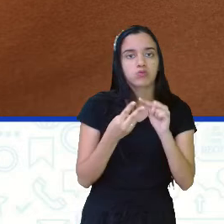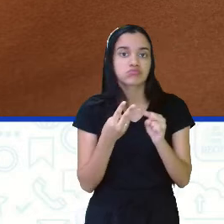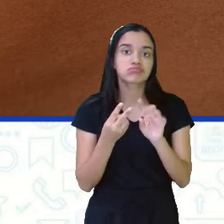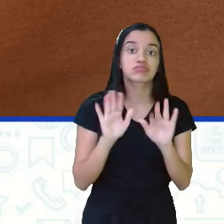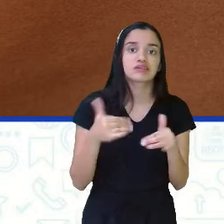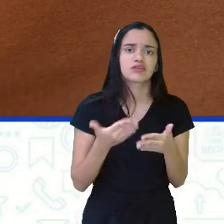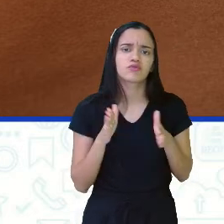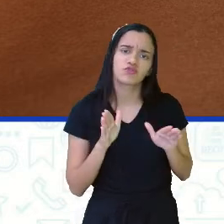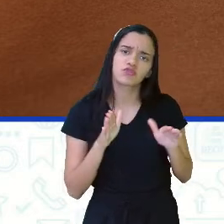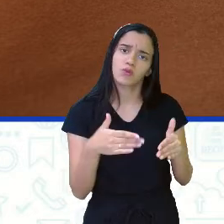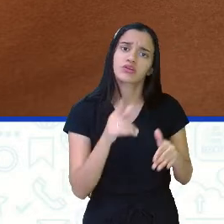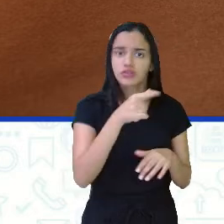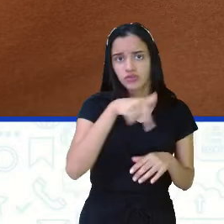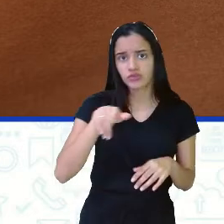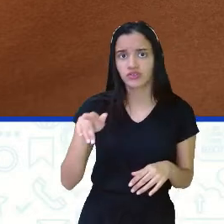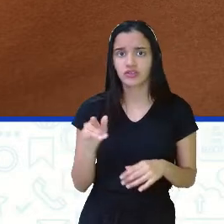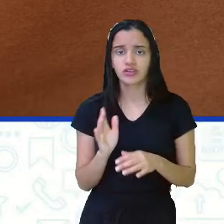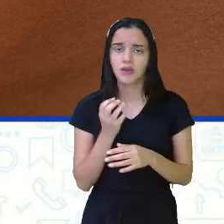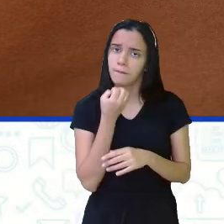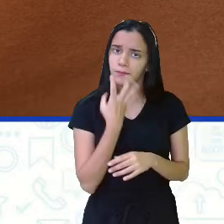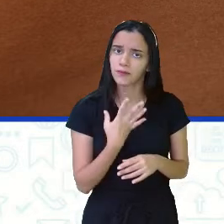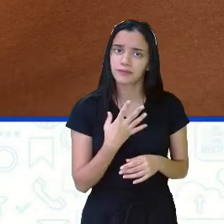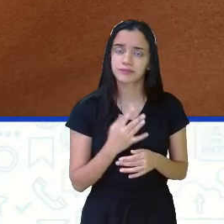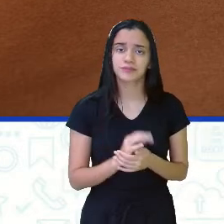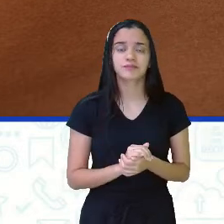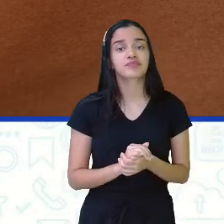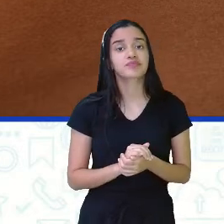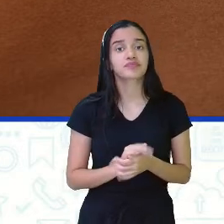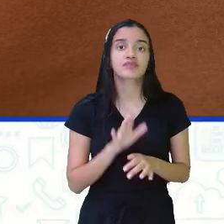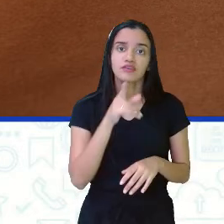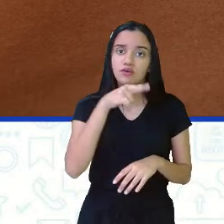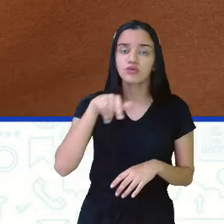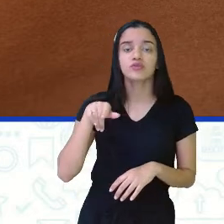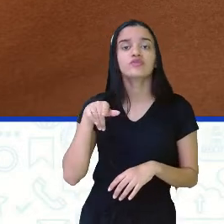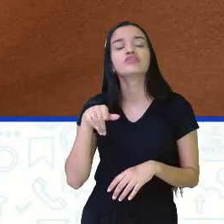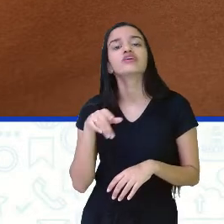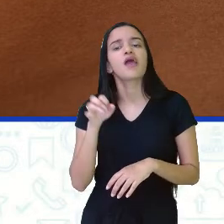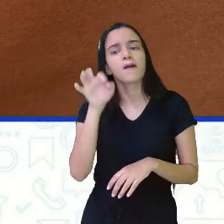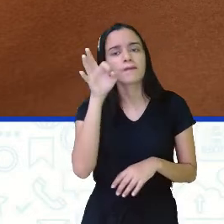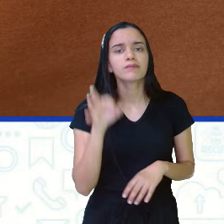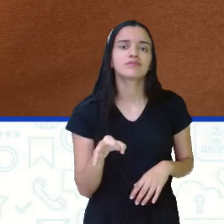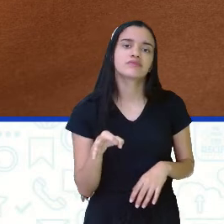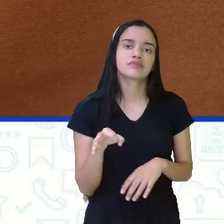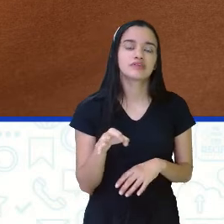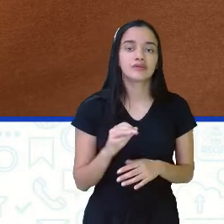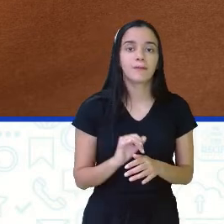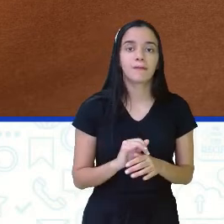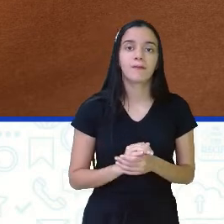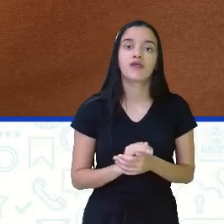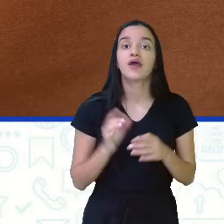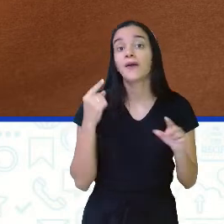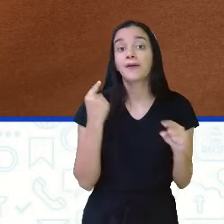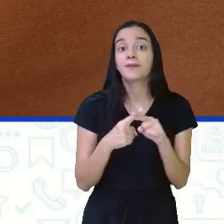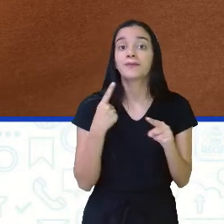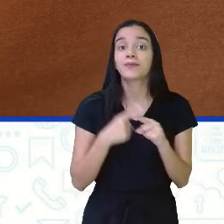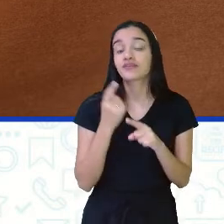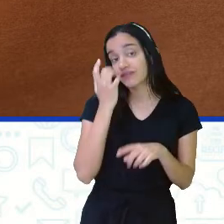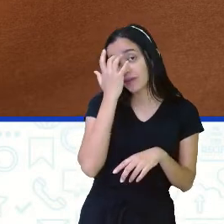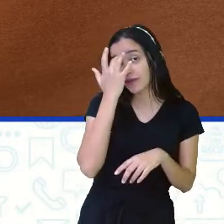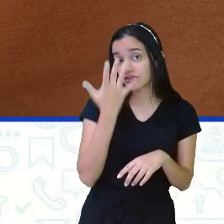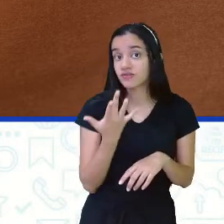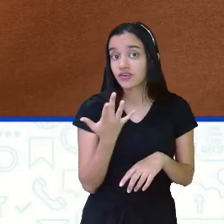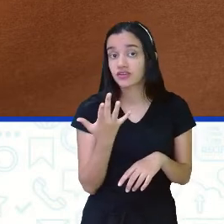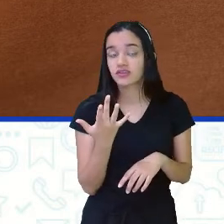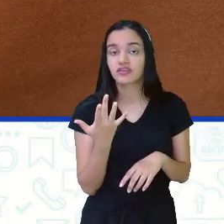Então, foquem nos que vocês são bons, nos que vocês já dominam, nos que vocês têm alguma afinidade, porque assim fica mais